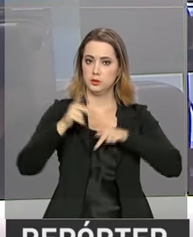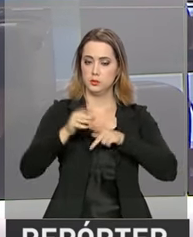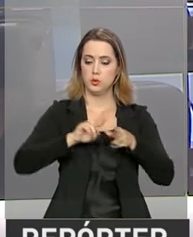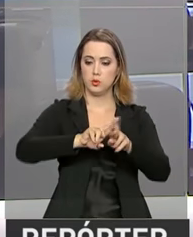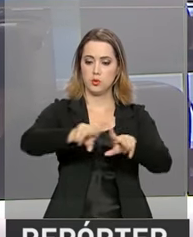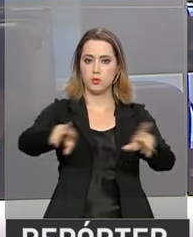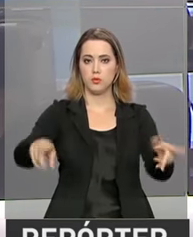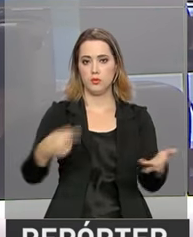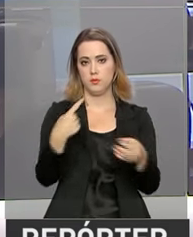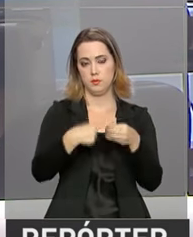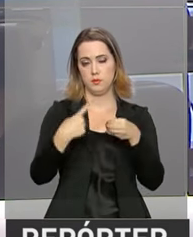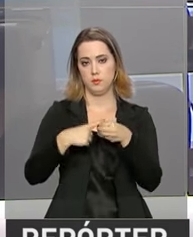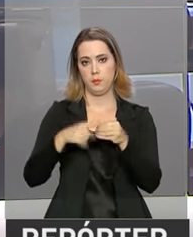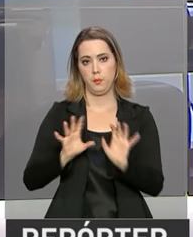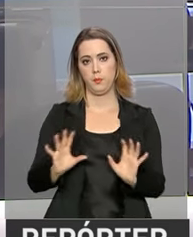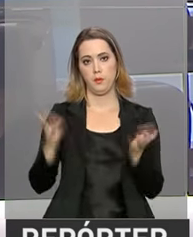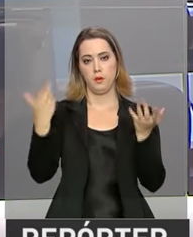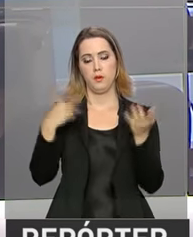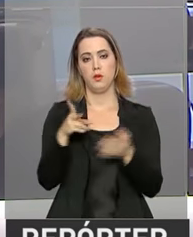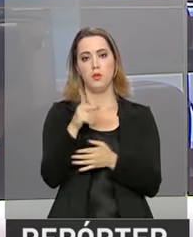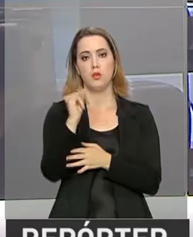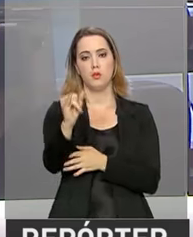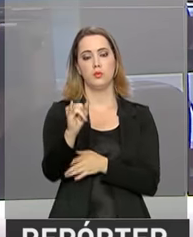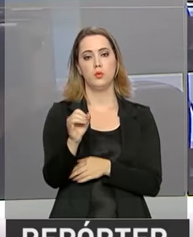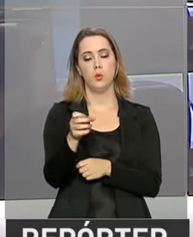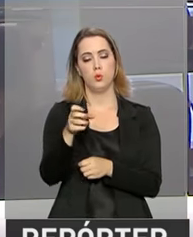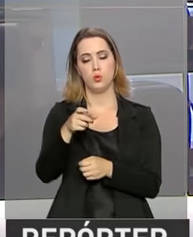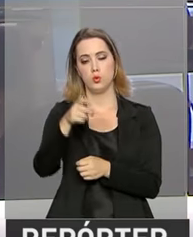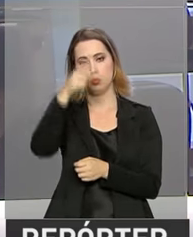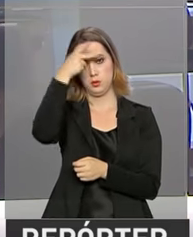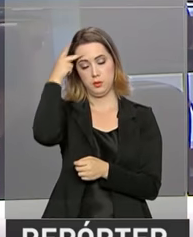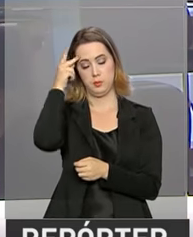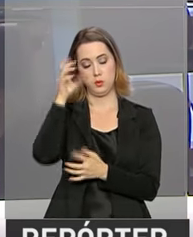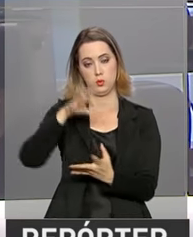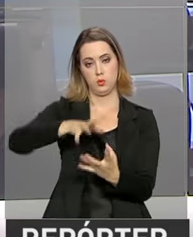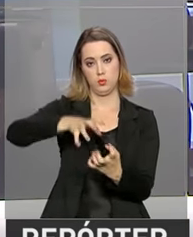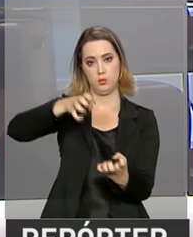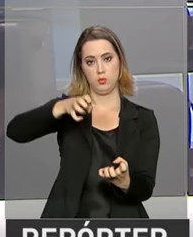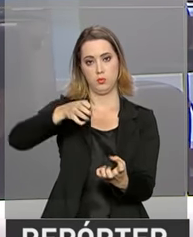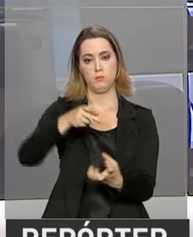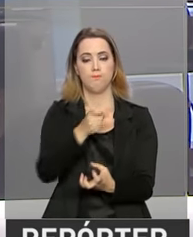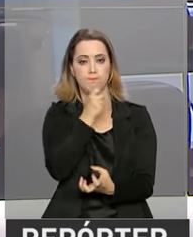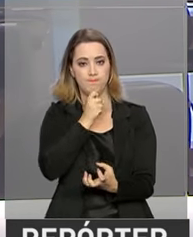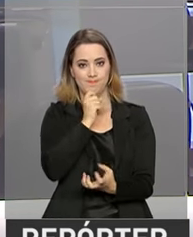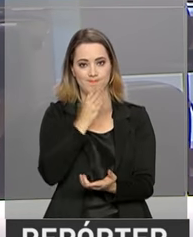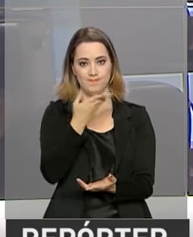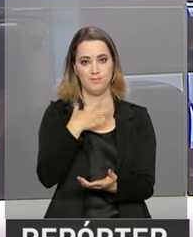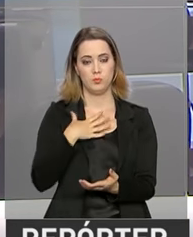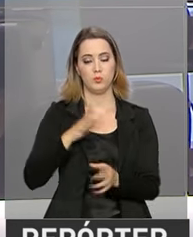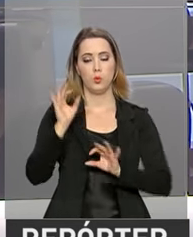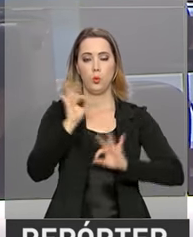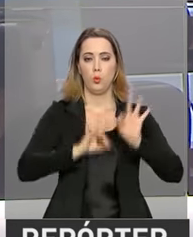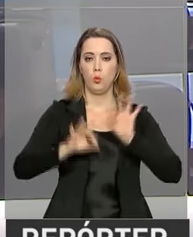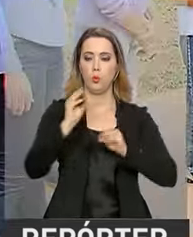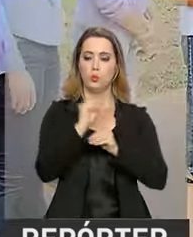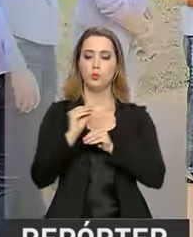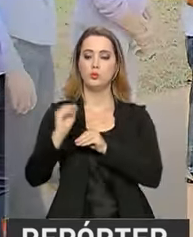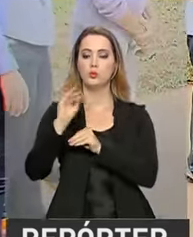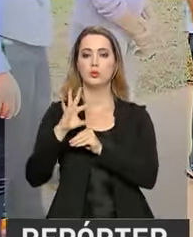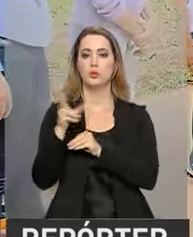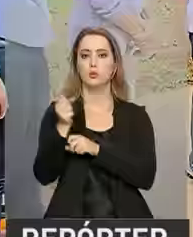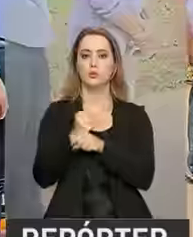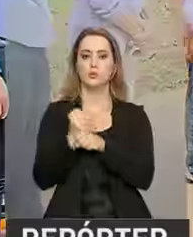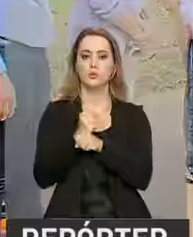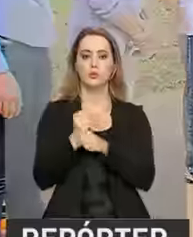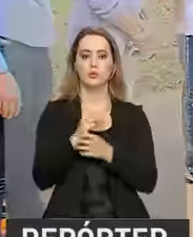comemoração ao dia do idoso mas os cuidados devem durar o ano todo é o que vamos ver na reportagem de Taísa Dias vai ser